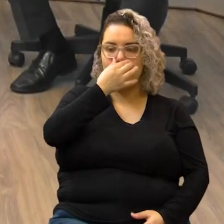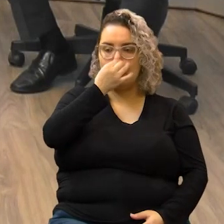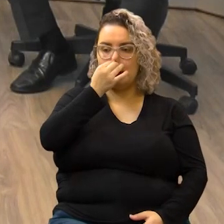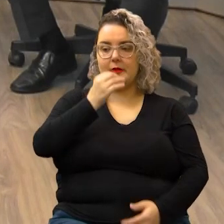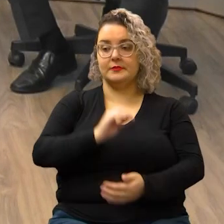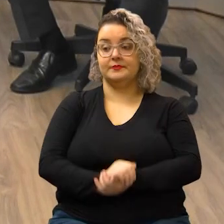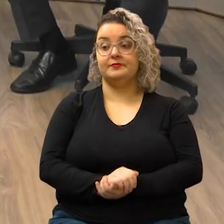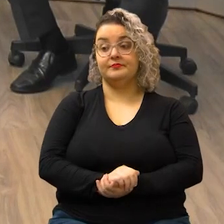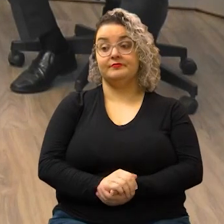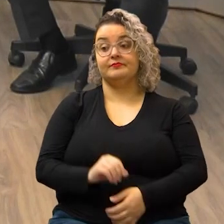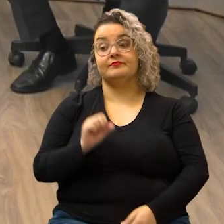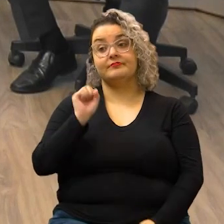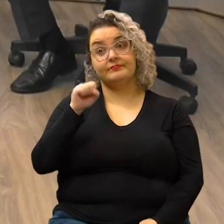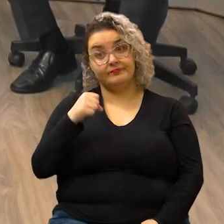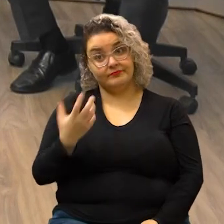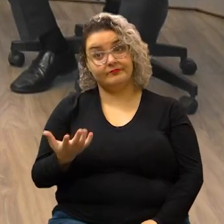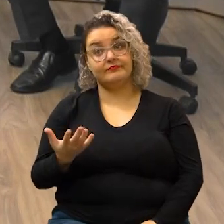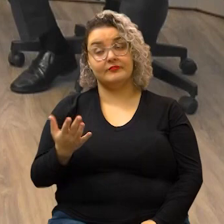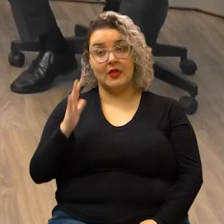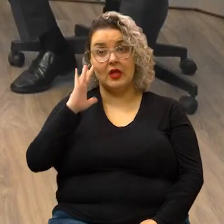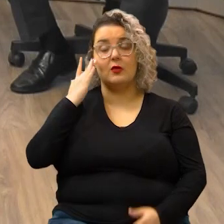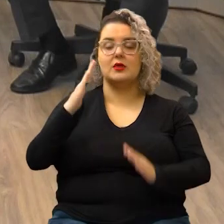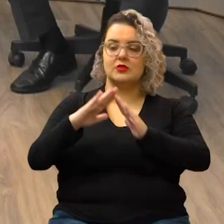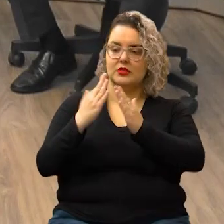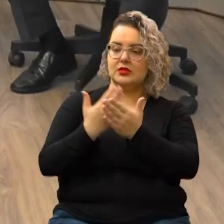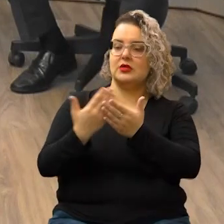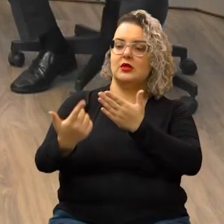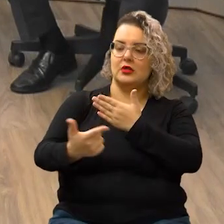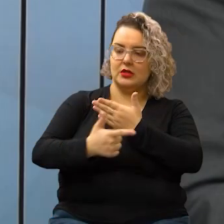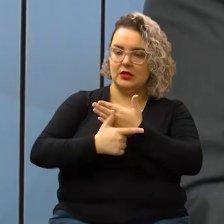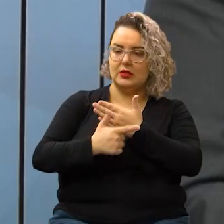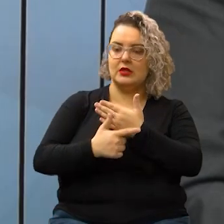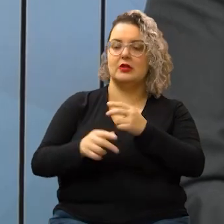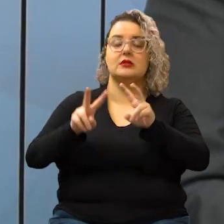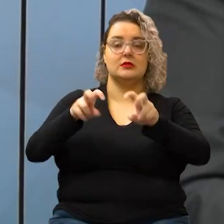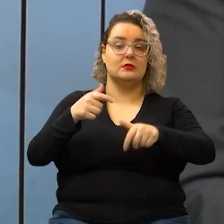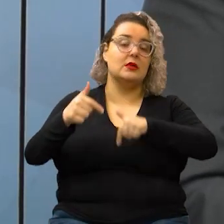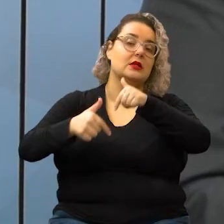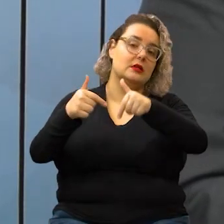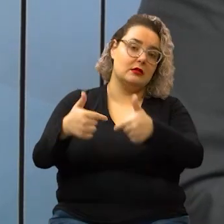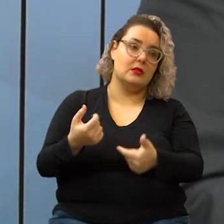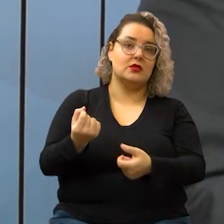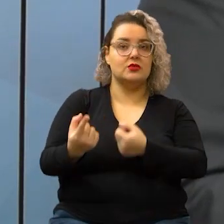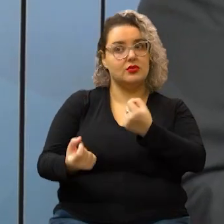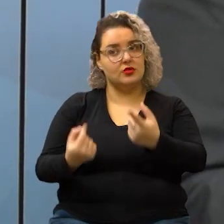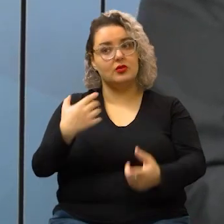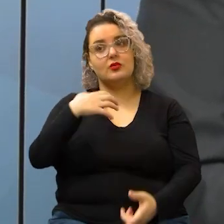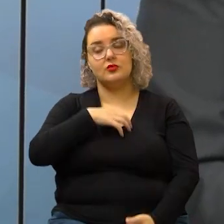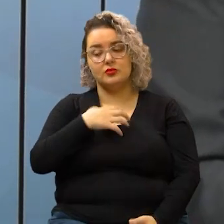Aí sim, eu acho que a escola tem um papel, eu acho que esse tema ele já é trabalhado de alguma forma